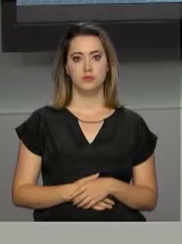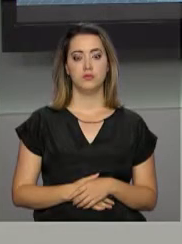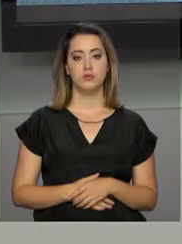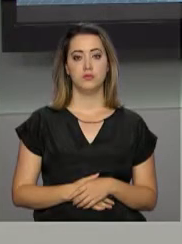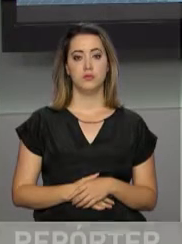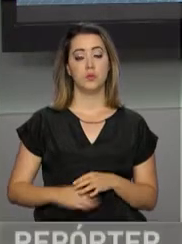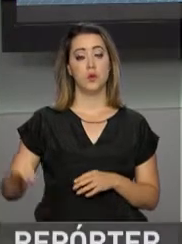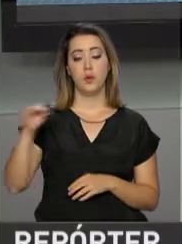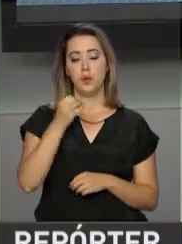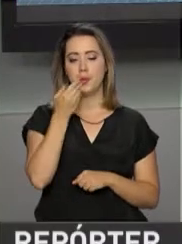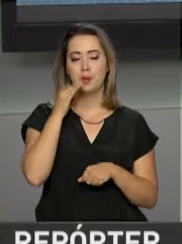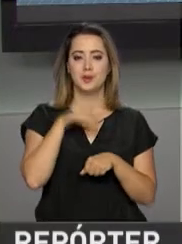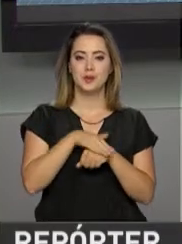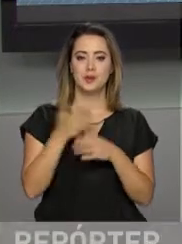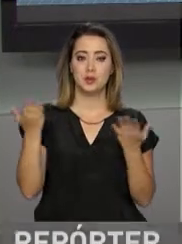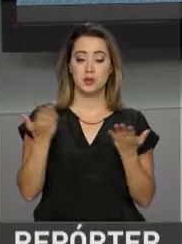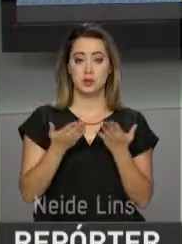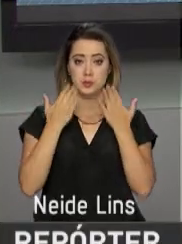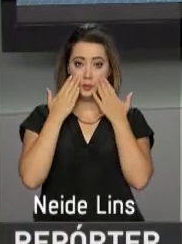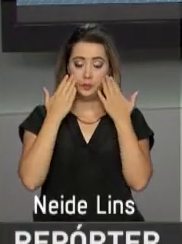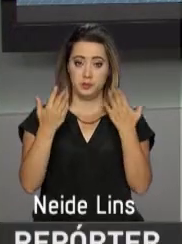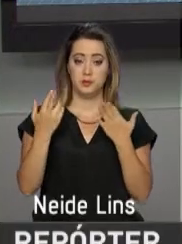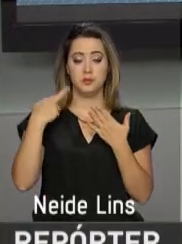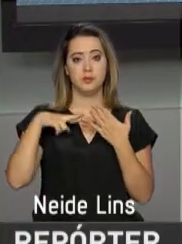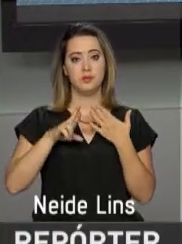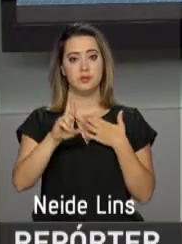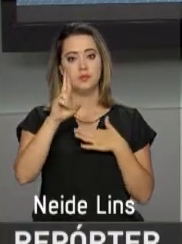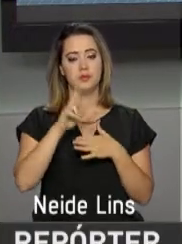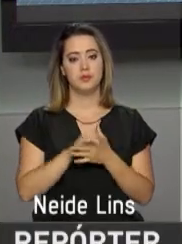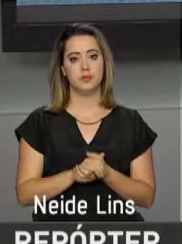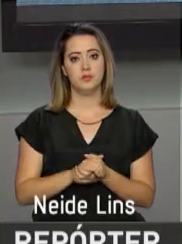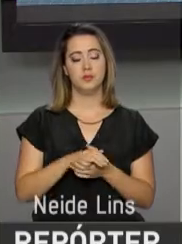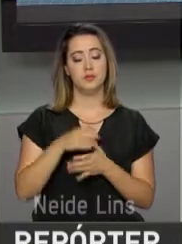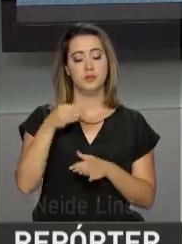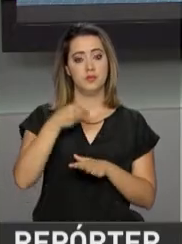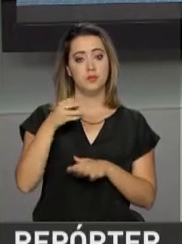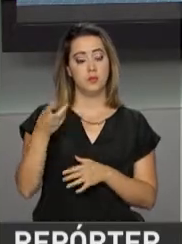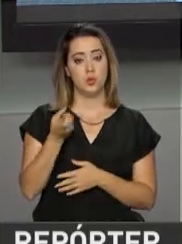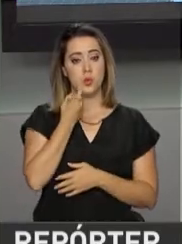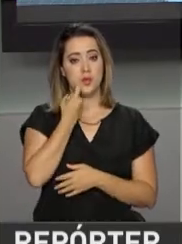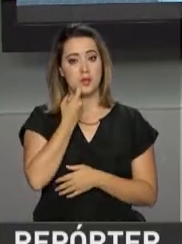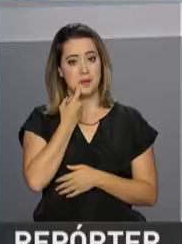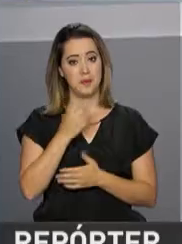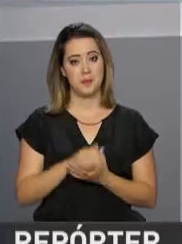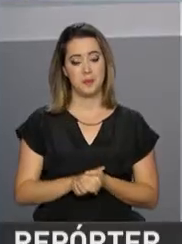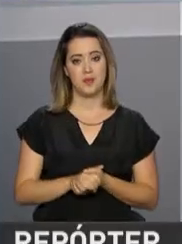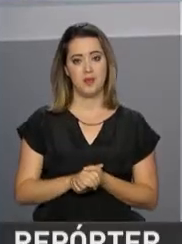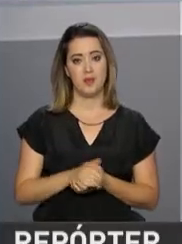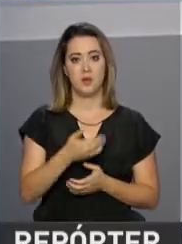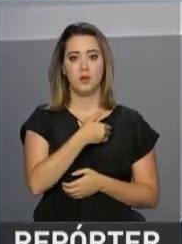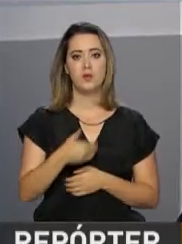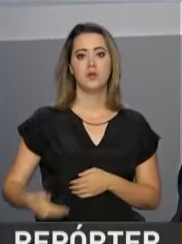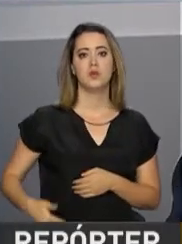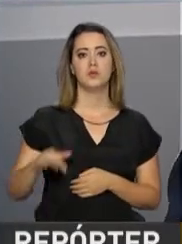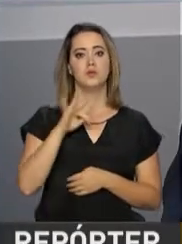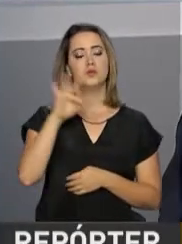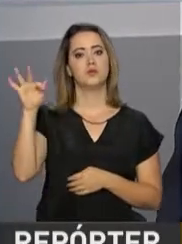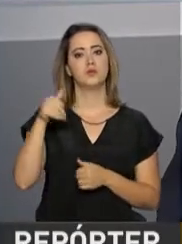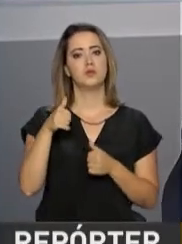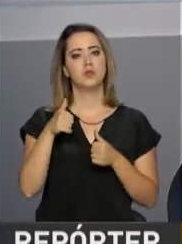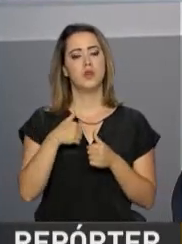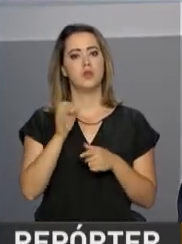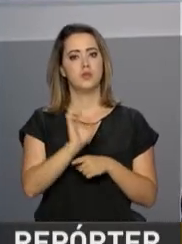olá boa noite começa agora a última edição do repórter nbr desta sexta-feira o governo federal